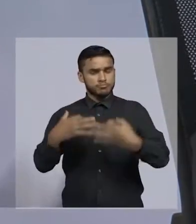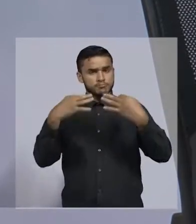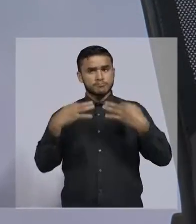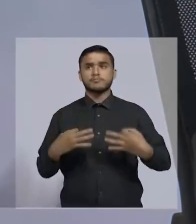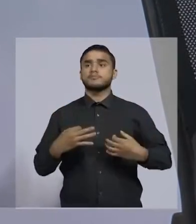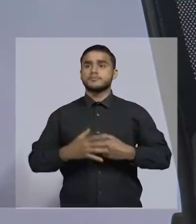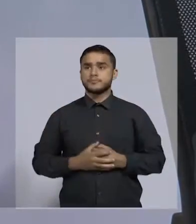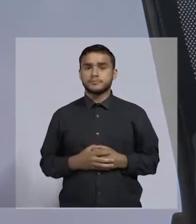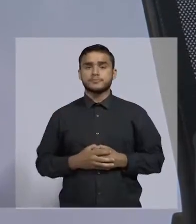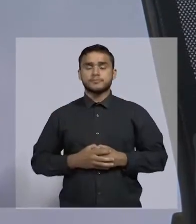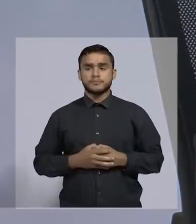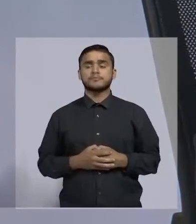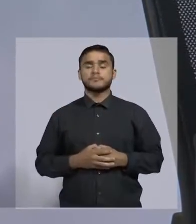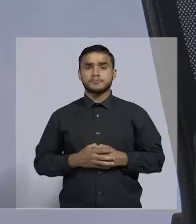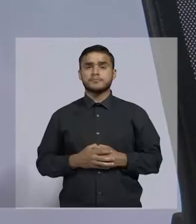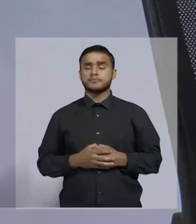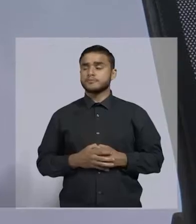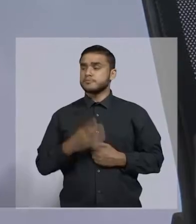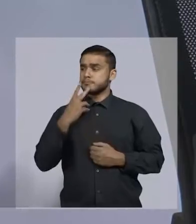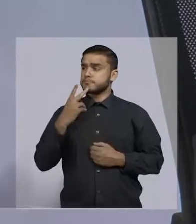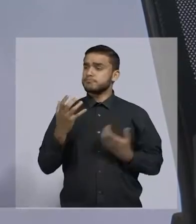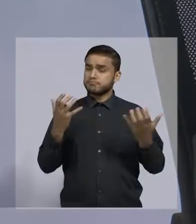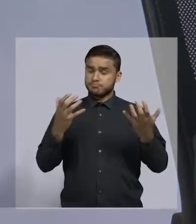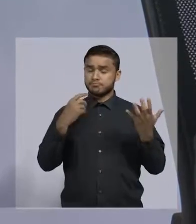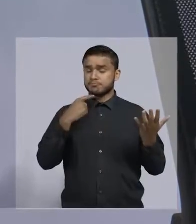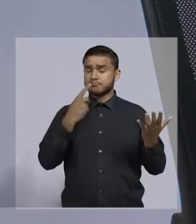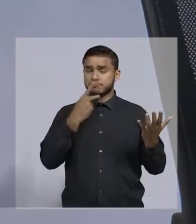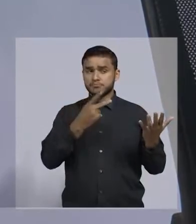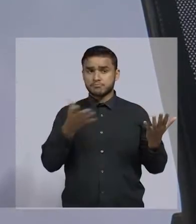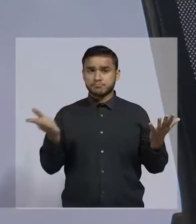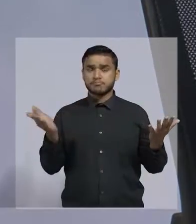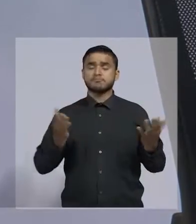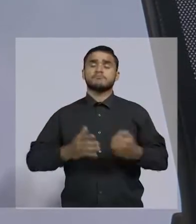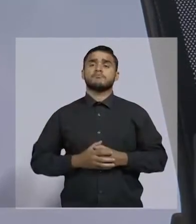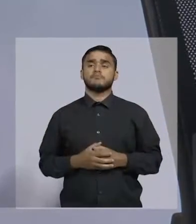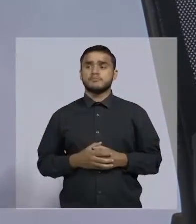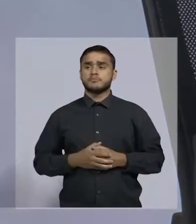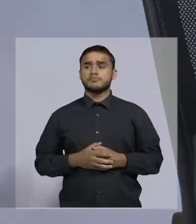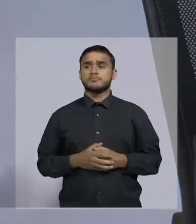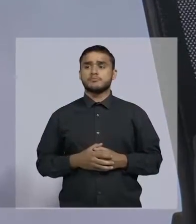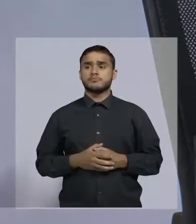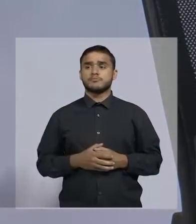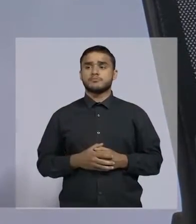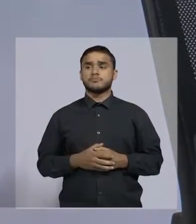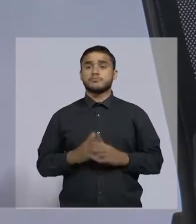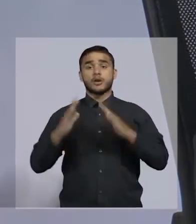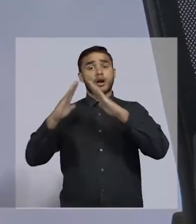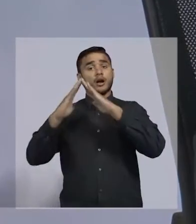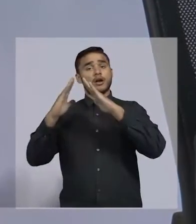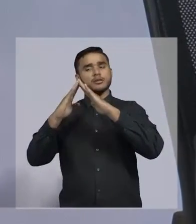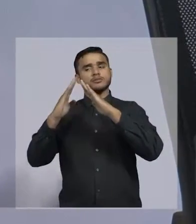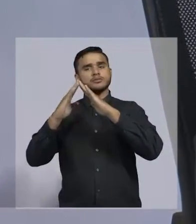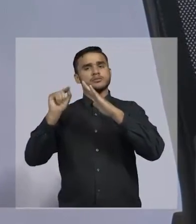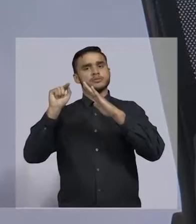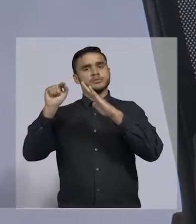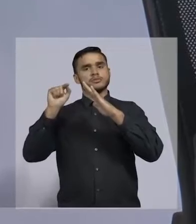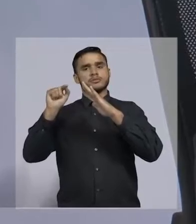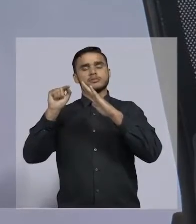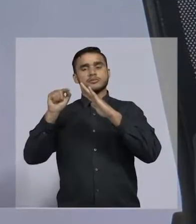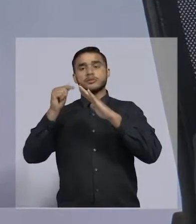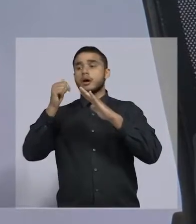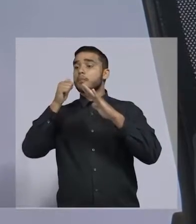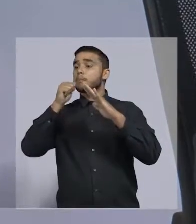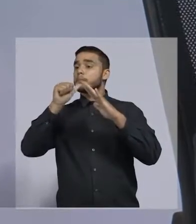E aqui eu quero fazer uma referência à educação do lar, à educação doméstica. Ele tem